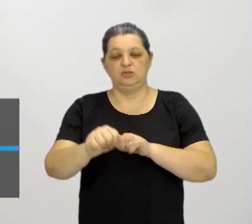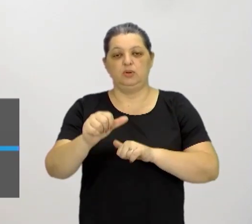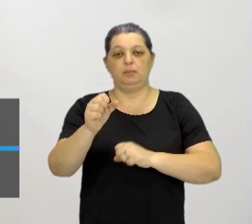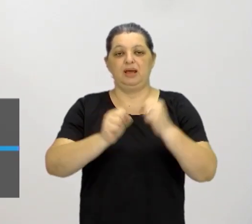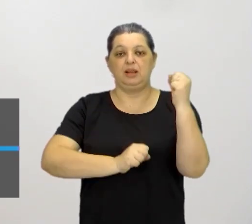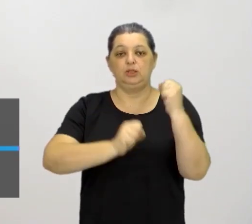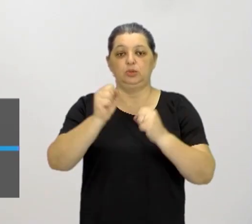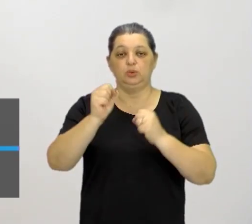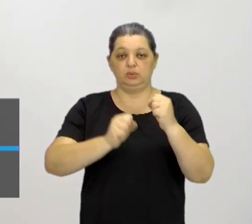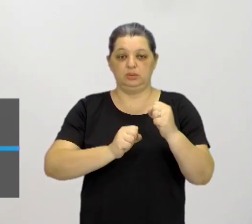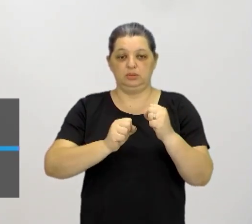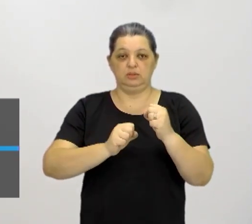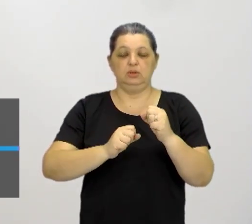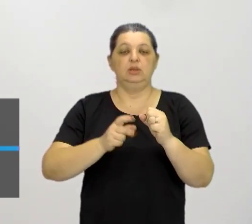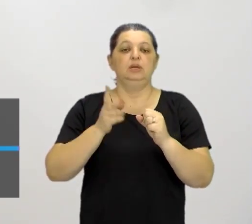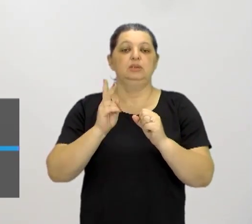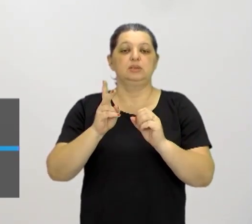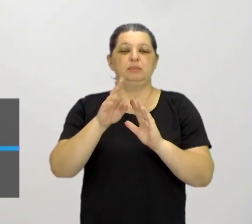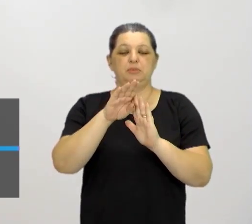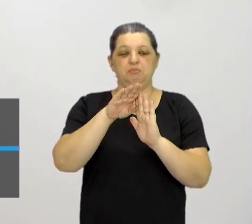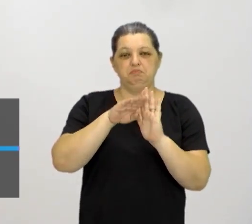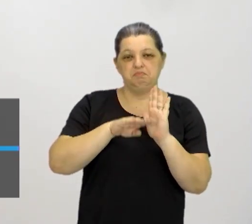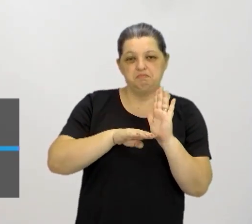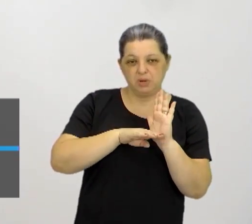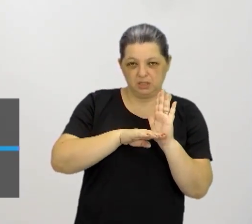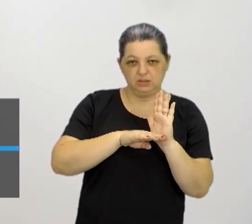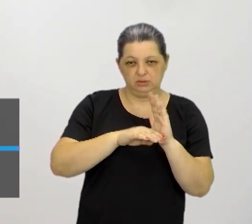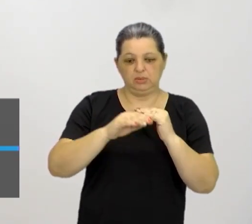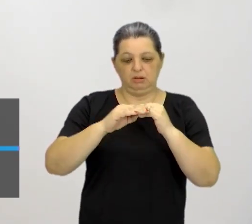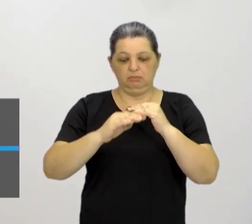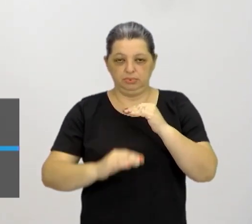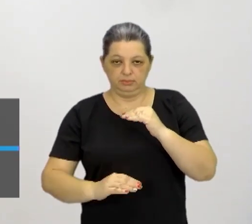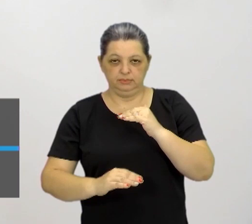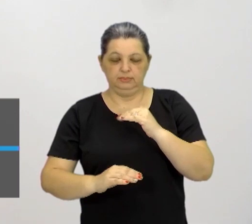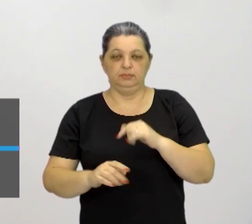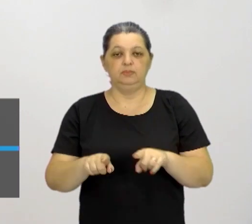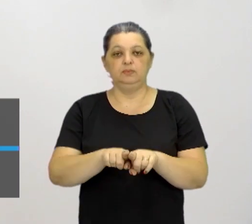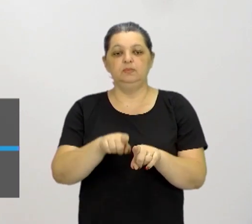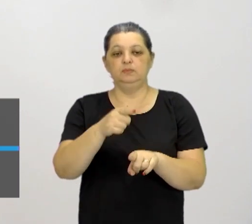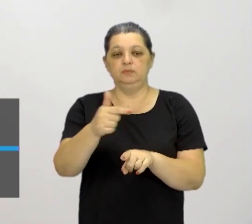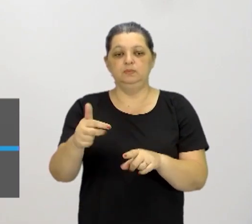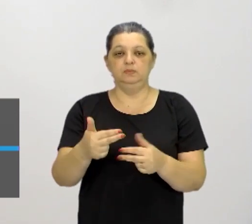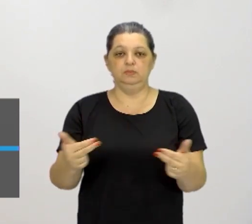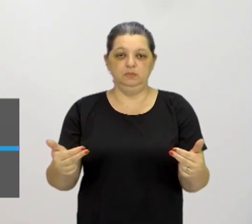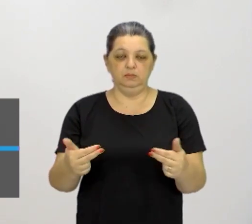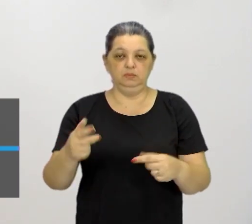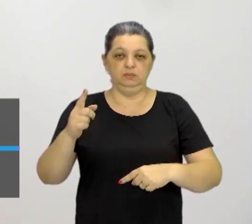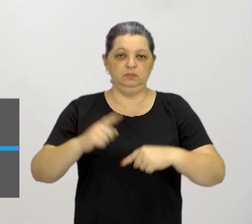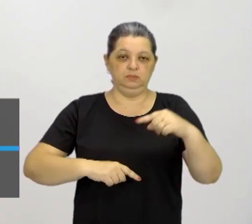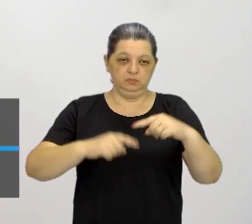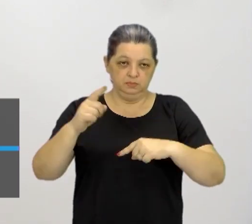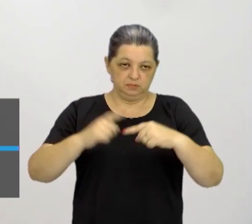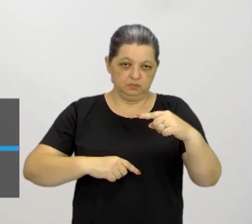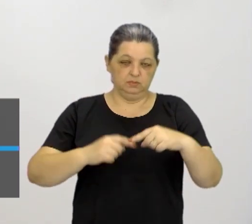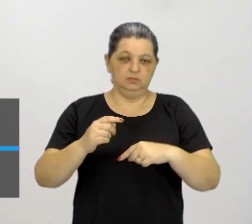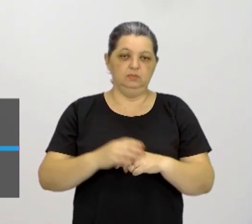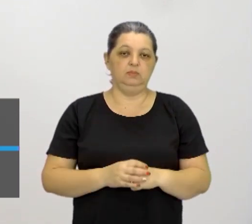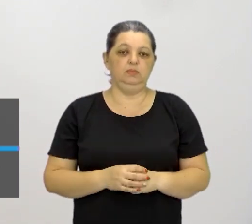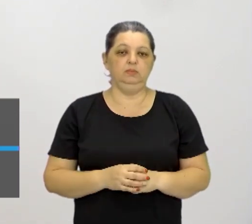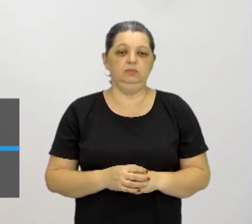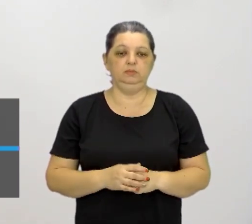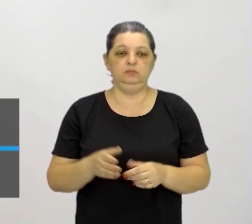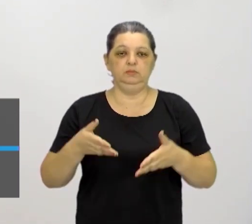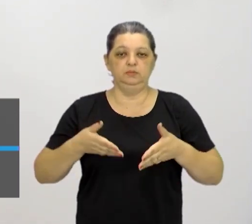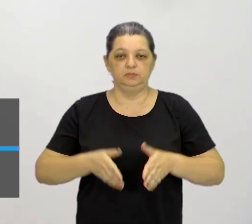ficamos subdesenvolvidos. Aí são outros critérios também, tem a questão do produto interno bruto, a